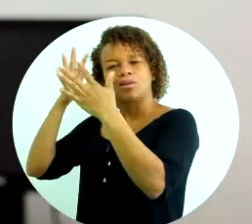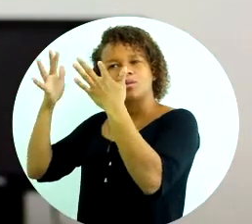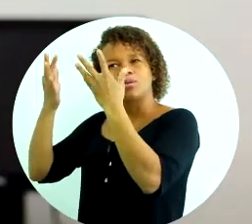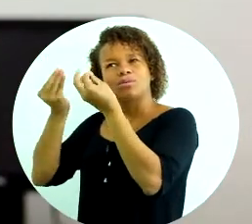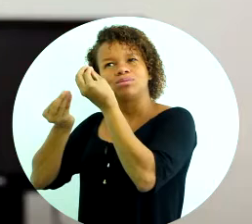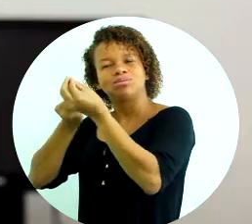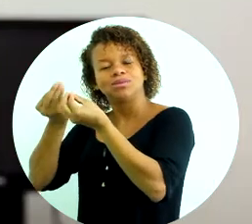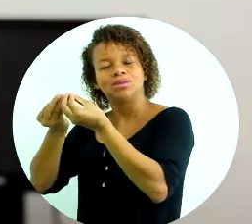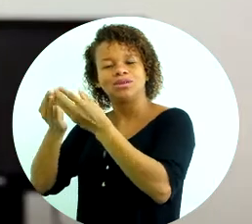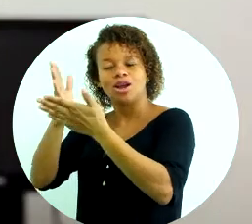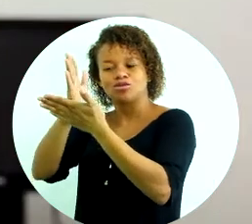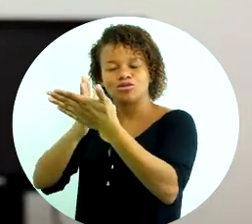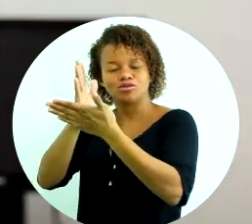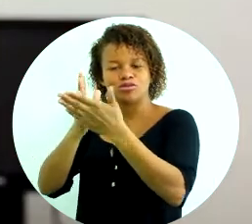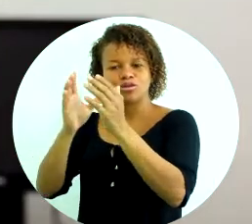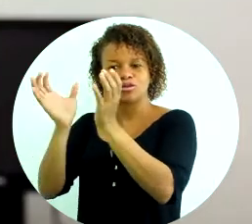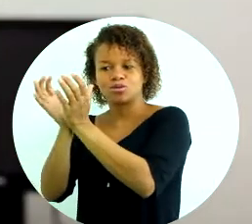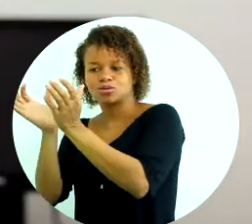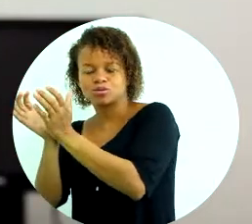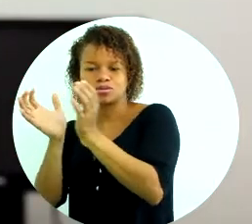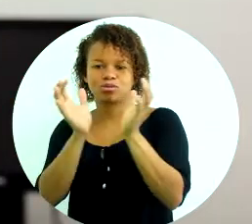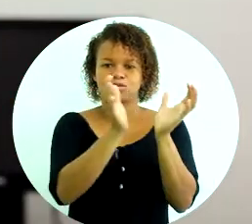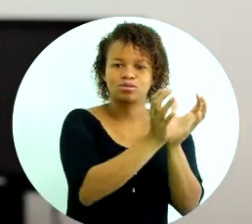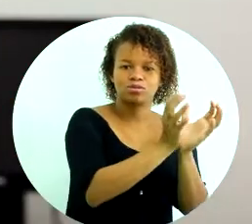a sociedade